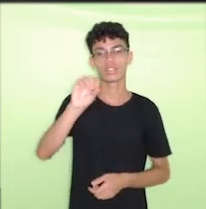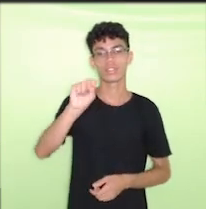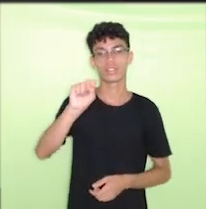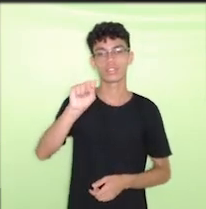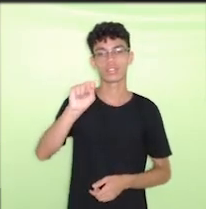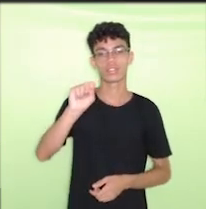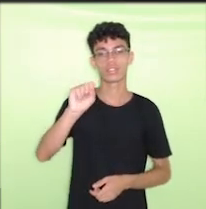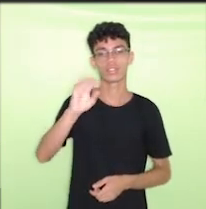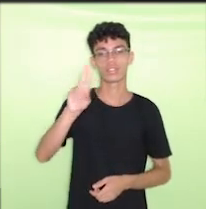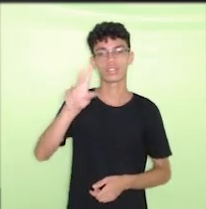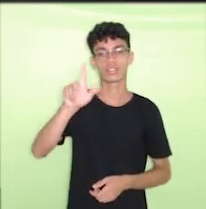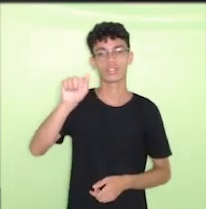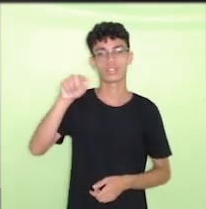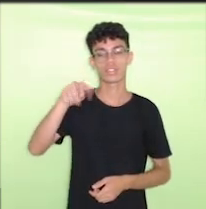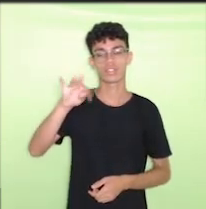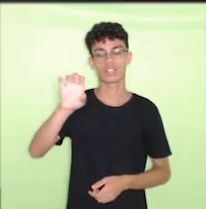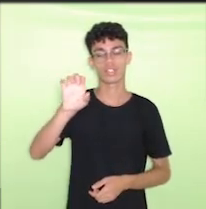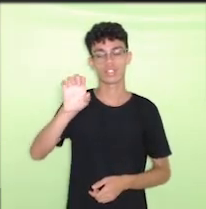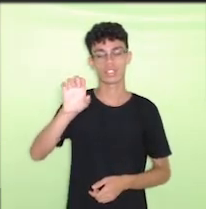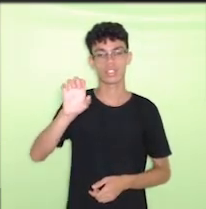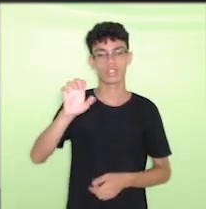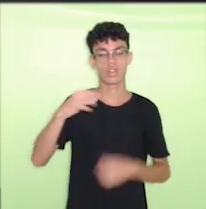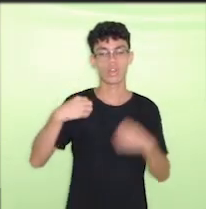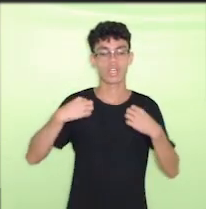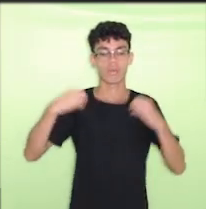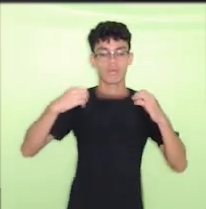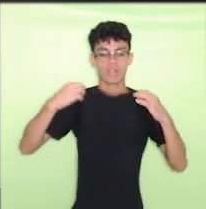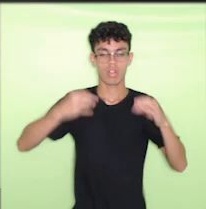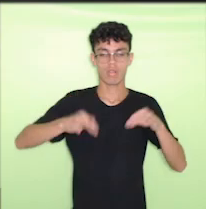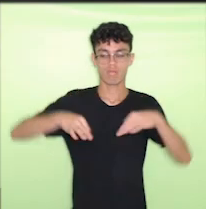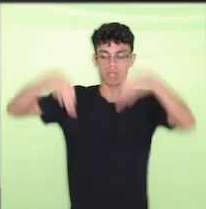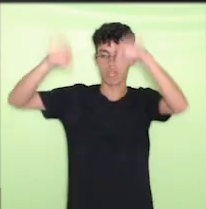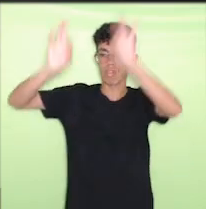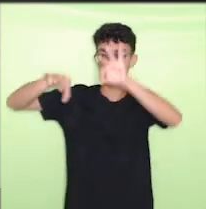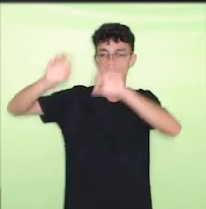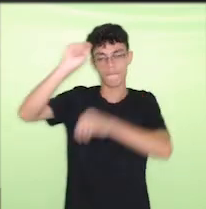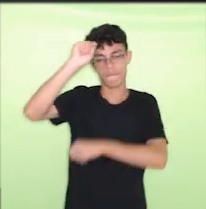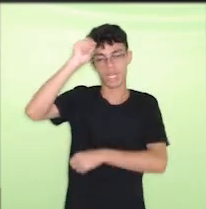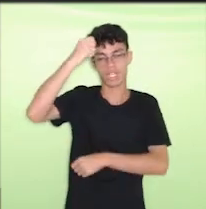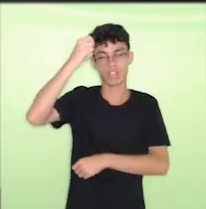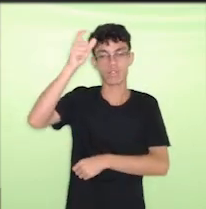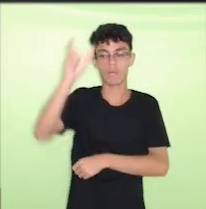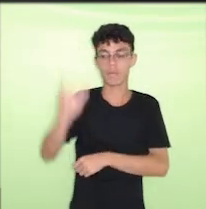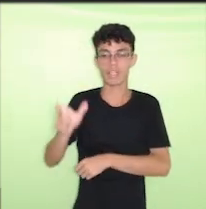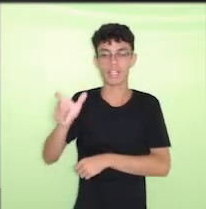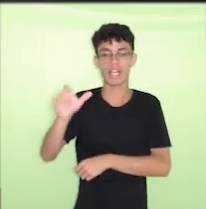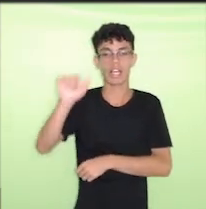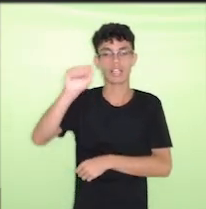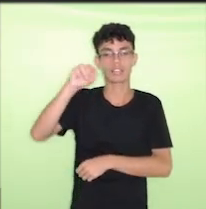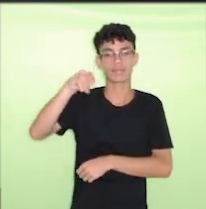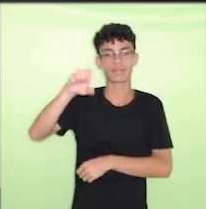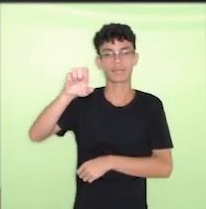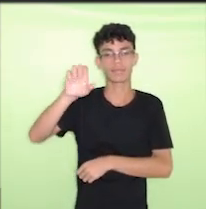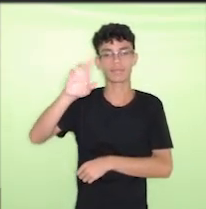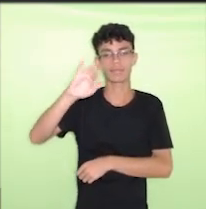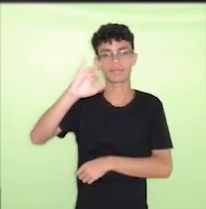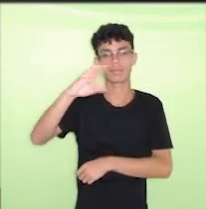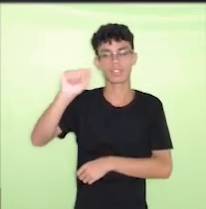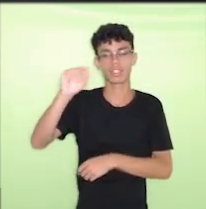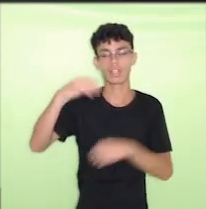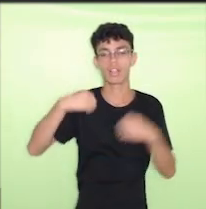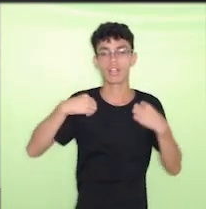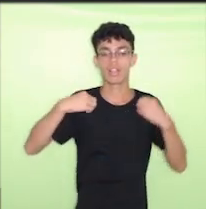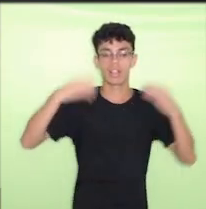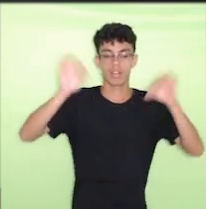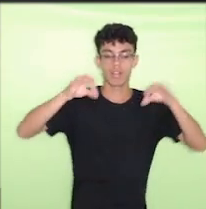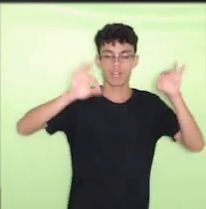de algum canto um camisolão preto e jogam por cima de América como se fossem vesti-la, mas fazem-no de forma